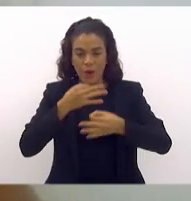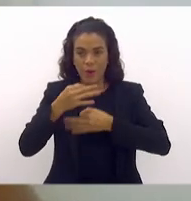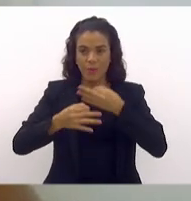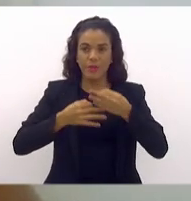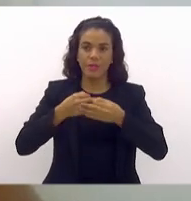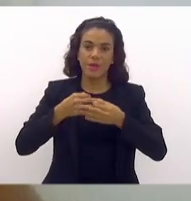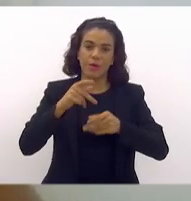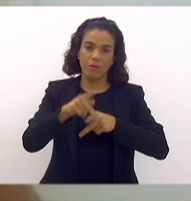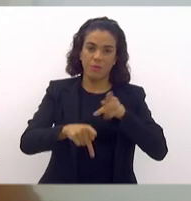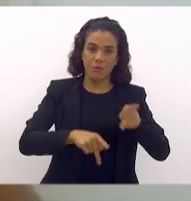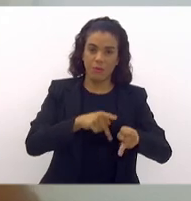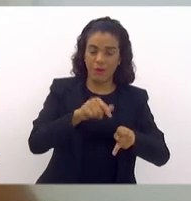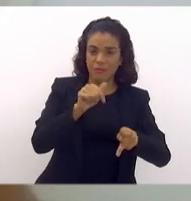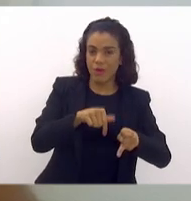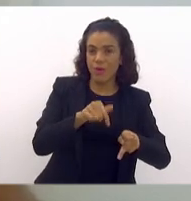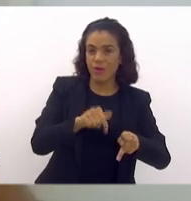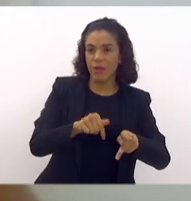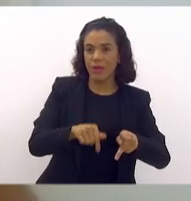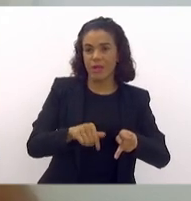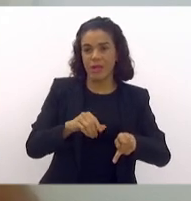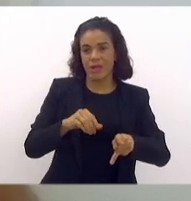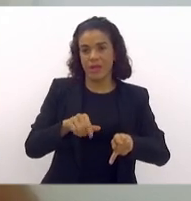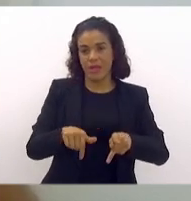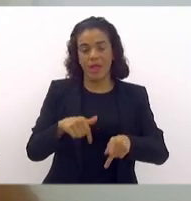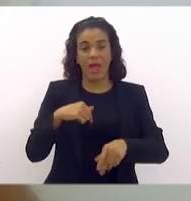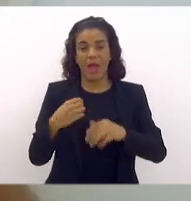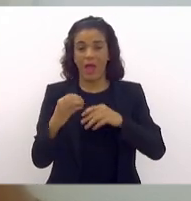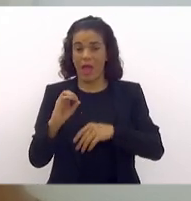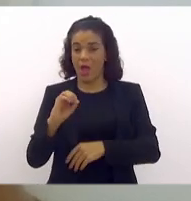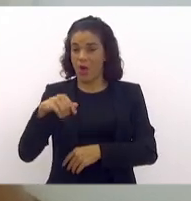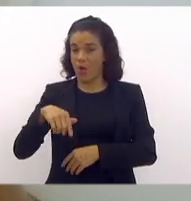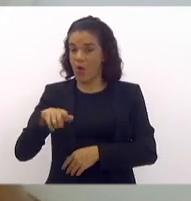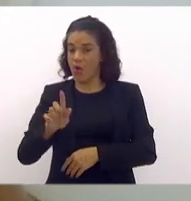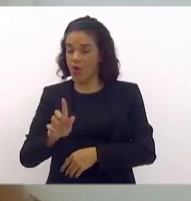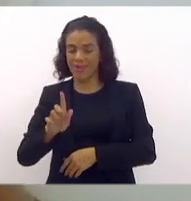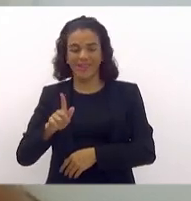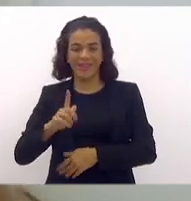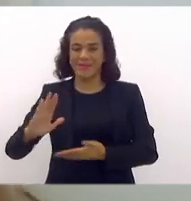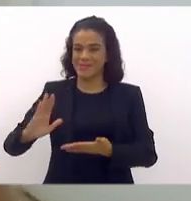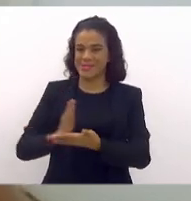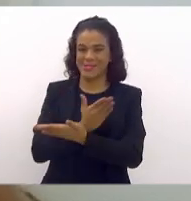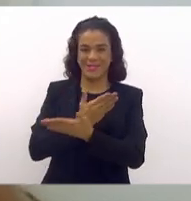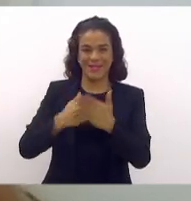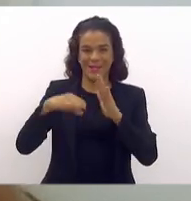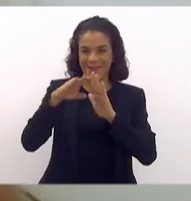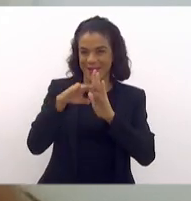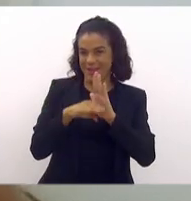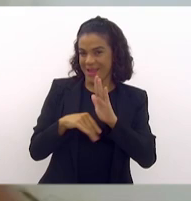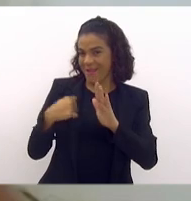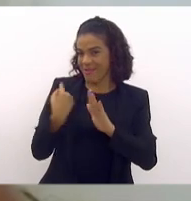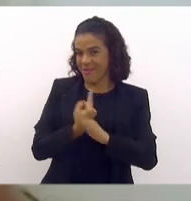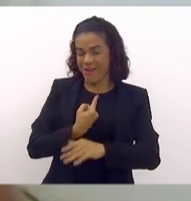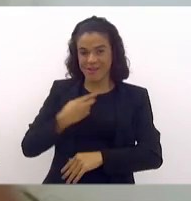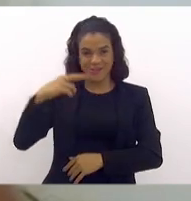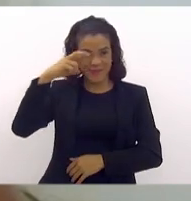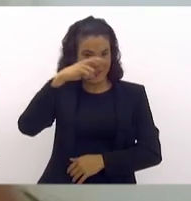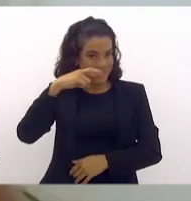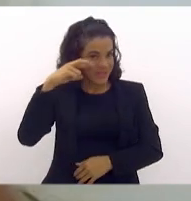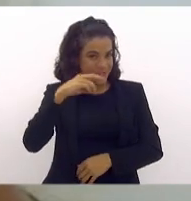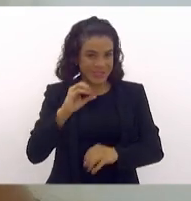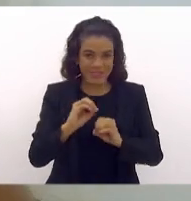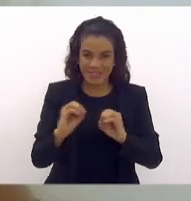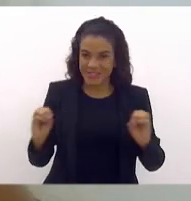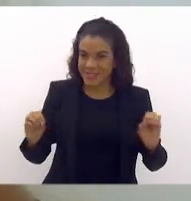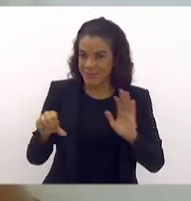não entende, que é: a Cifernet não remove o conteúdo. A Cifernet não investiga crimes, quem faz isso é